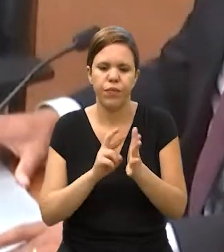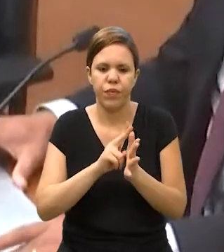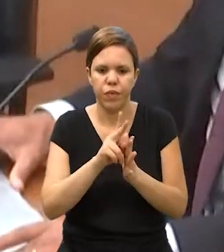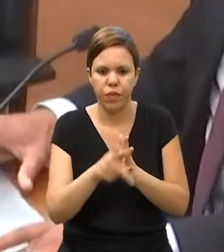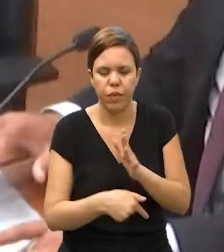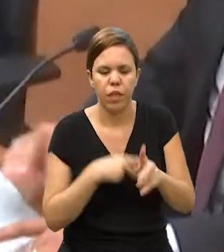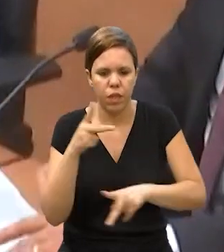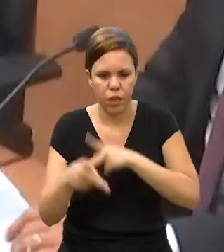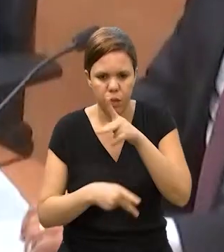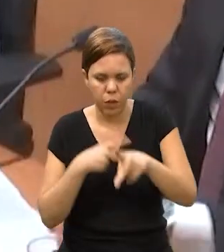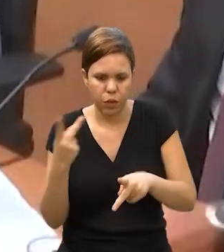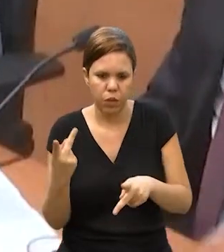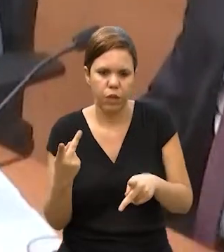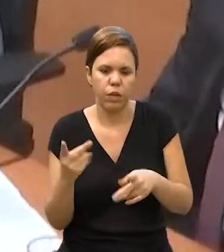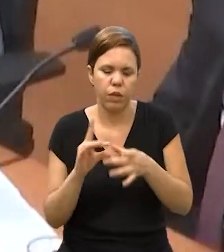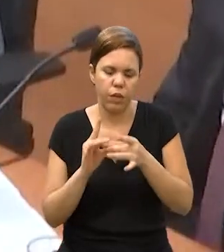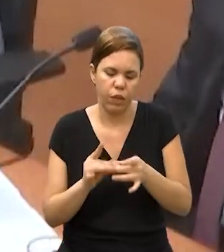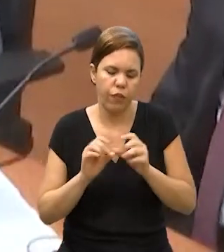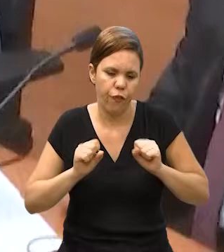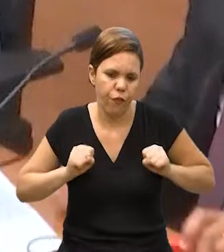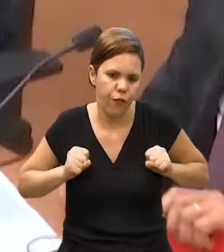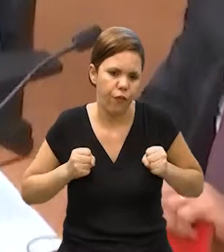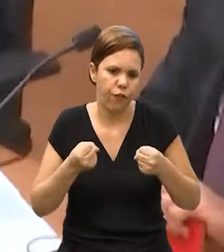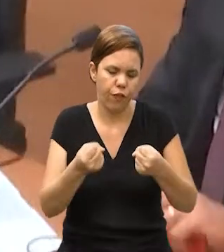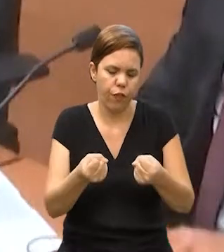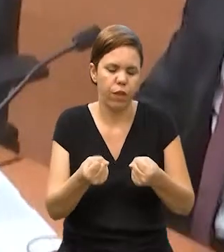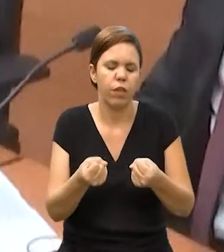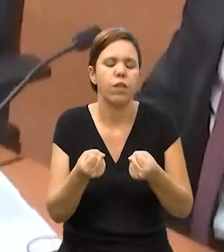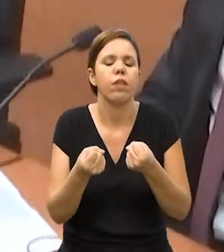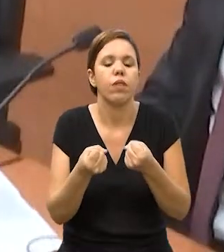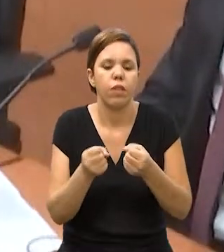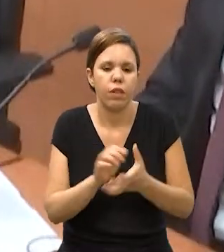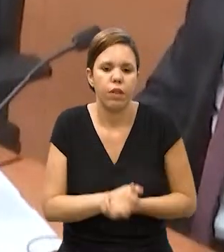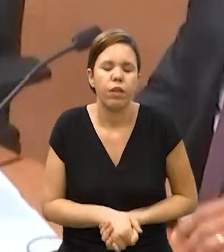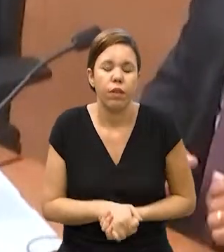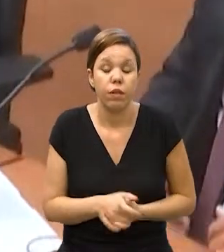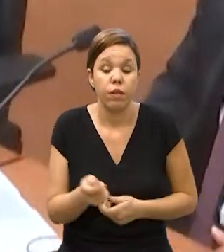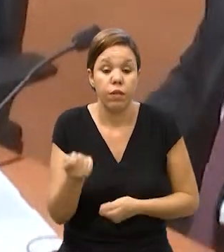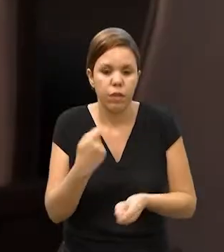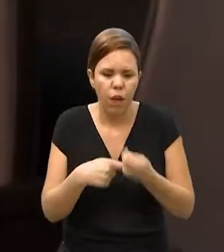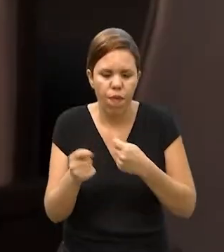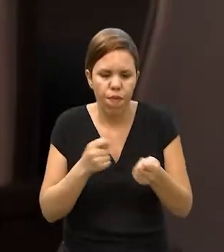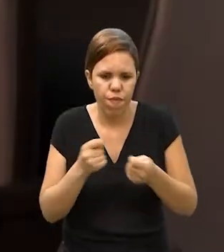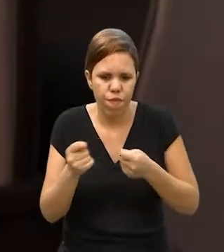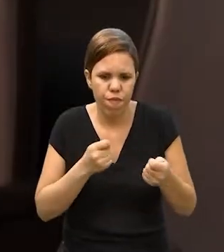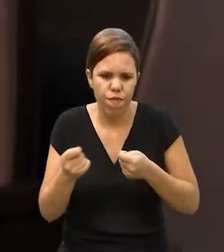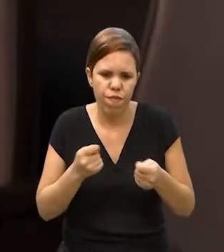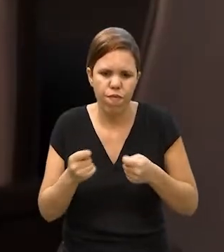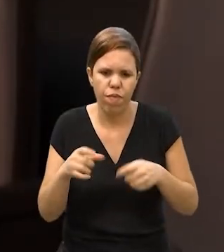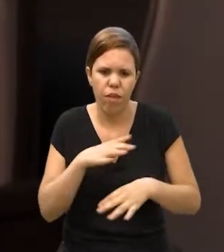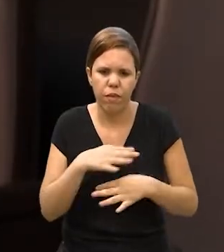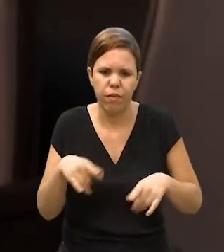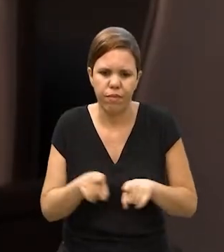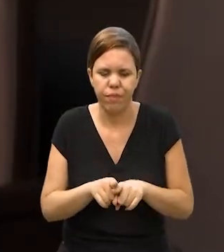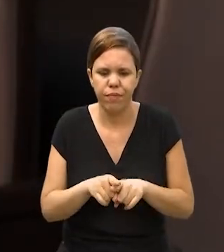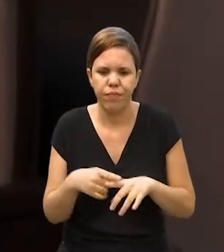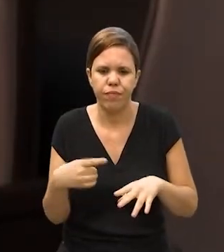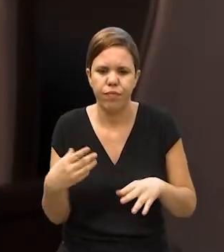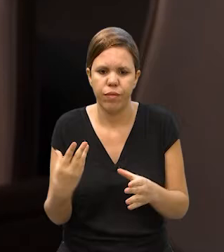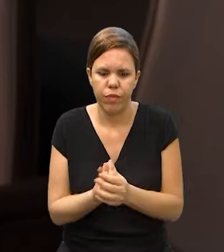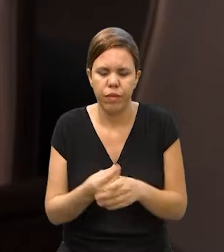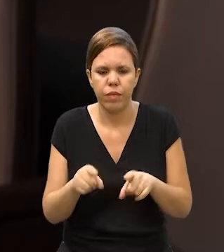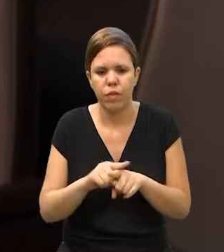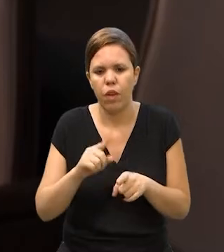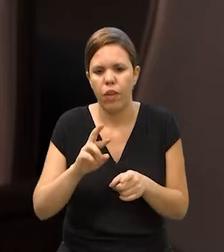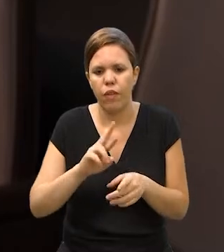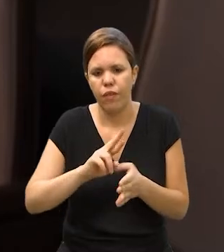com esse pessoal, justamente tentando fortalecer a economia da cidade com a integração com outras cidades, né?